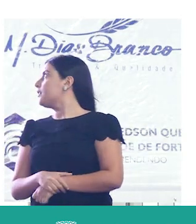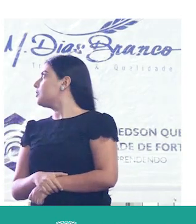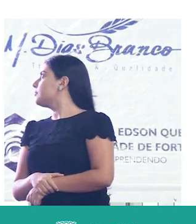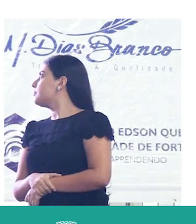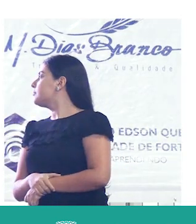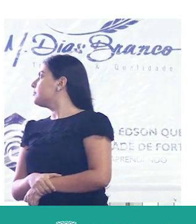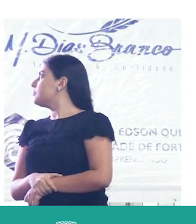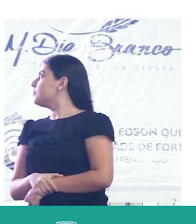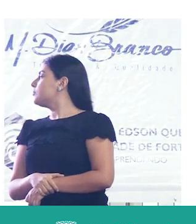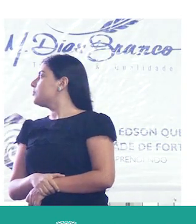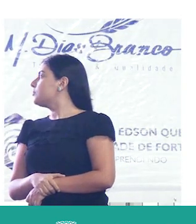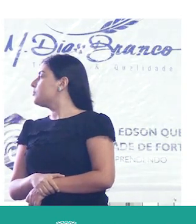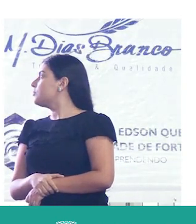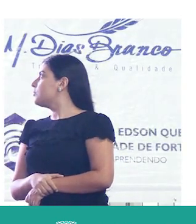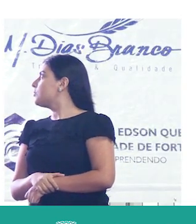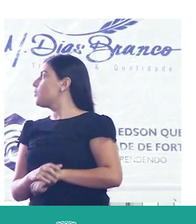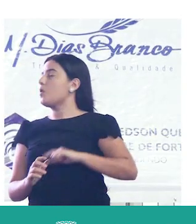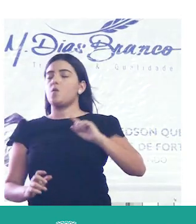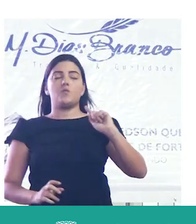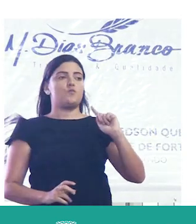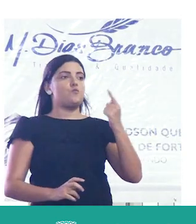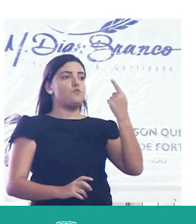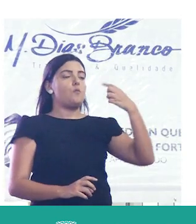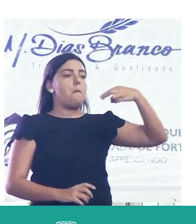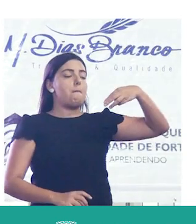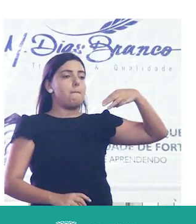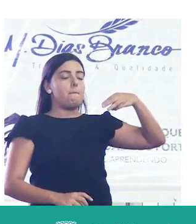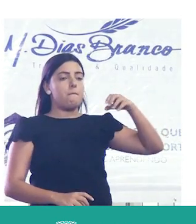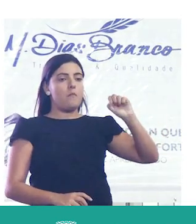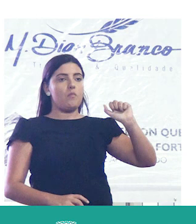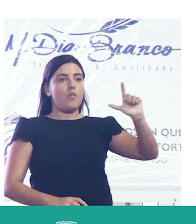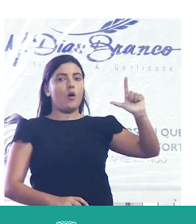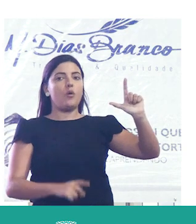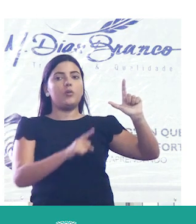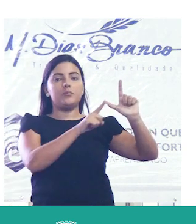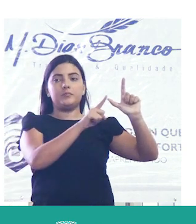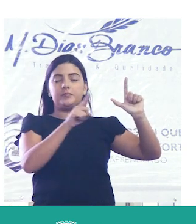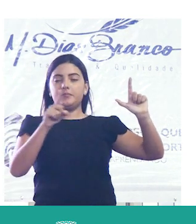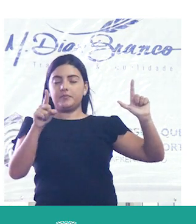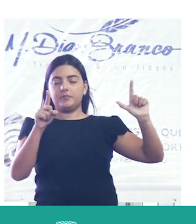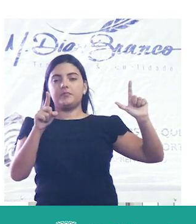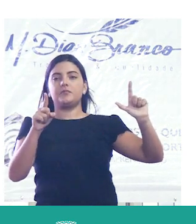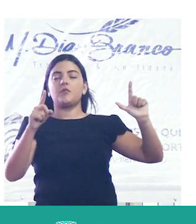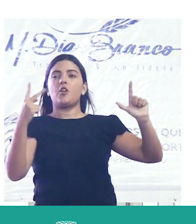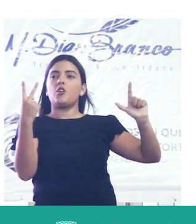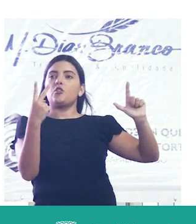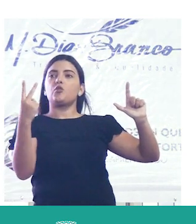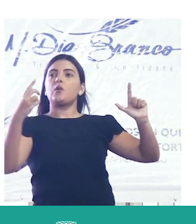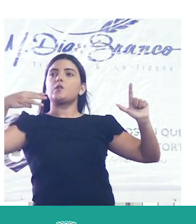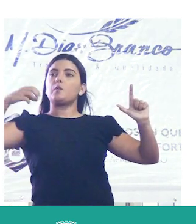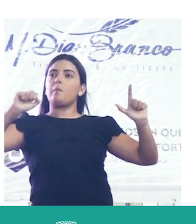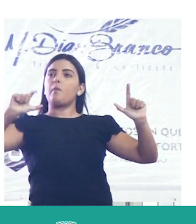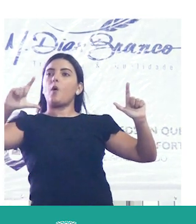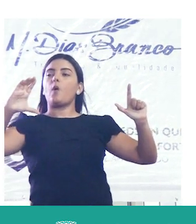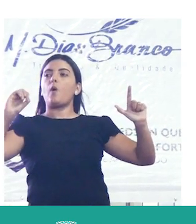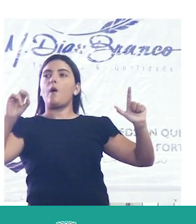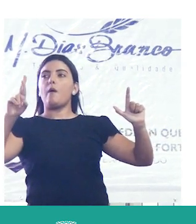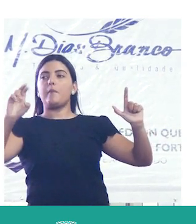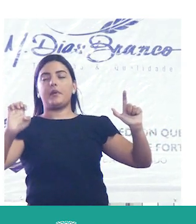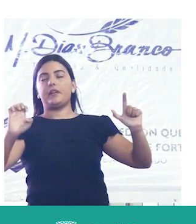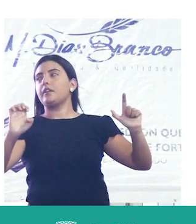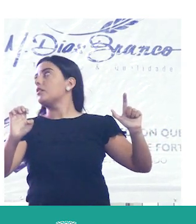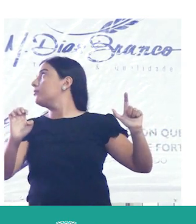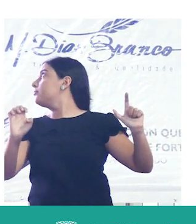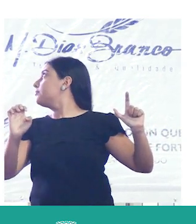Relação entre os participantes: 1 mol do sulfeto de cobre para 2 mols de cobre. 1